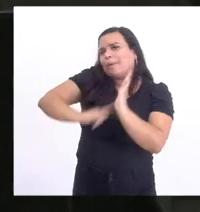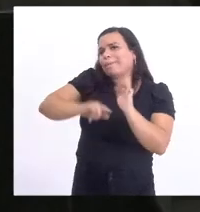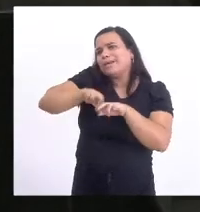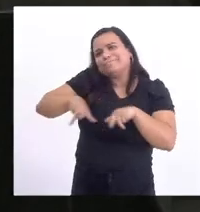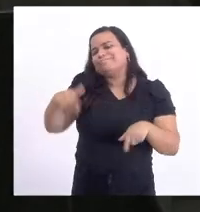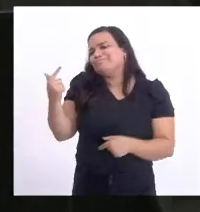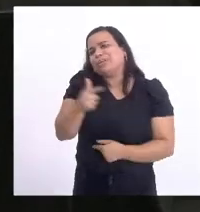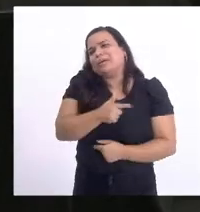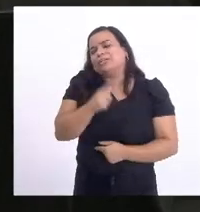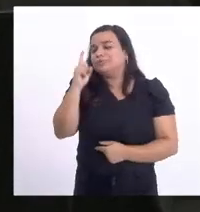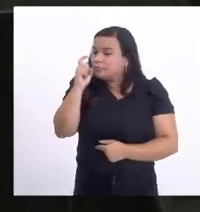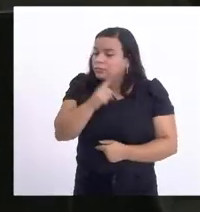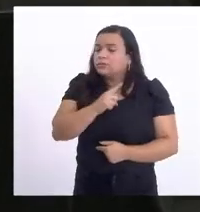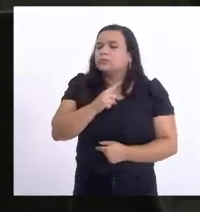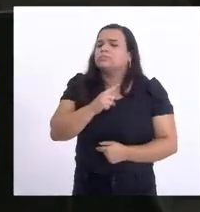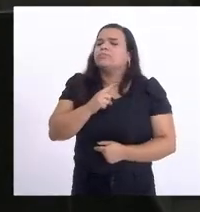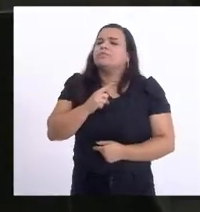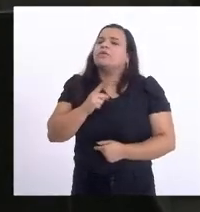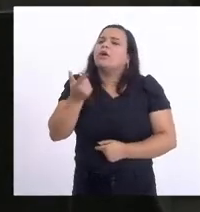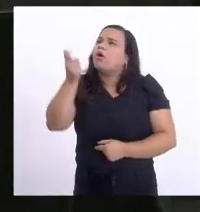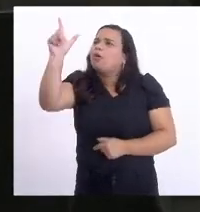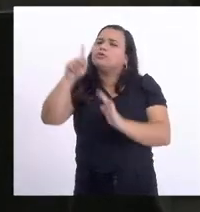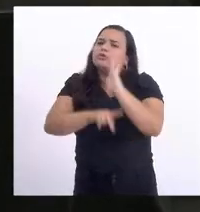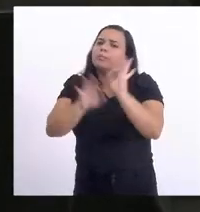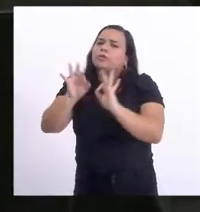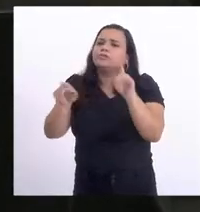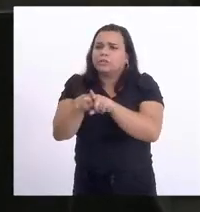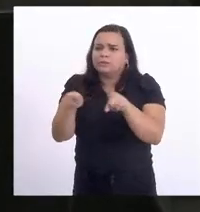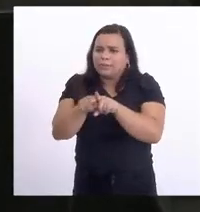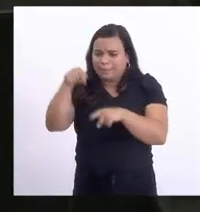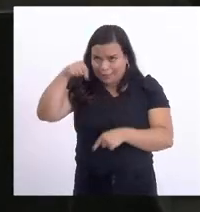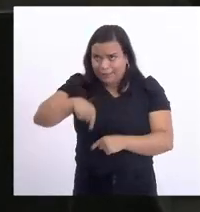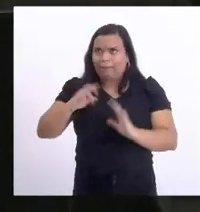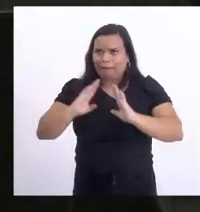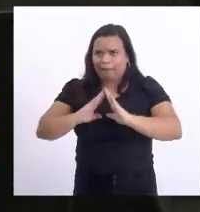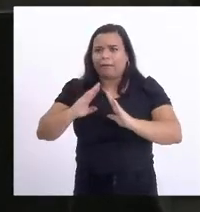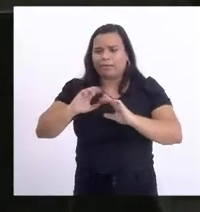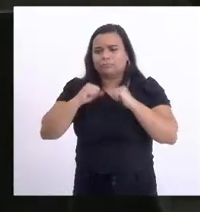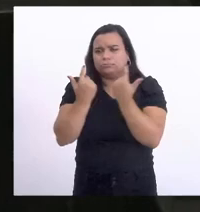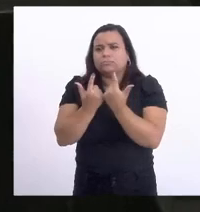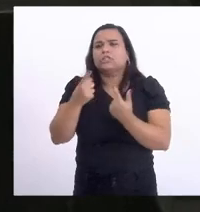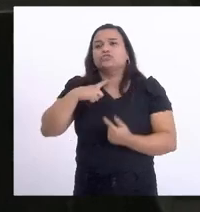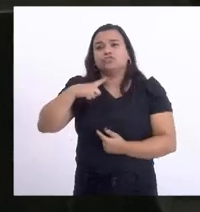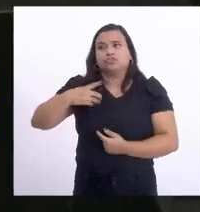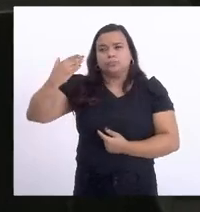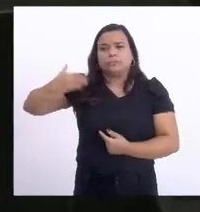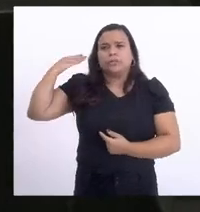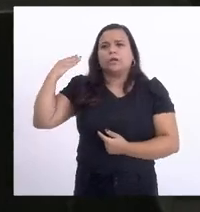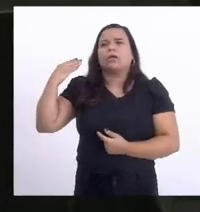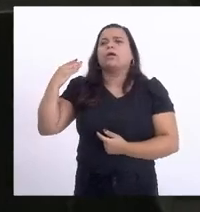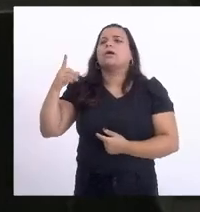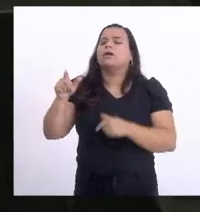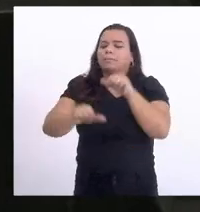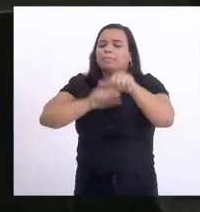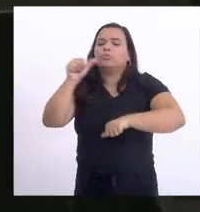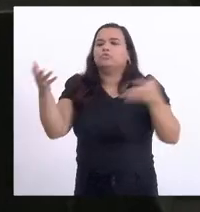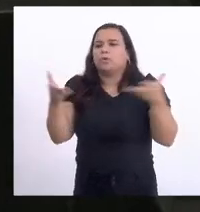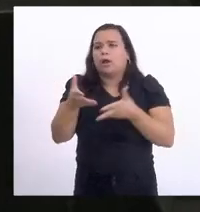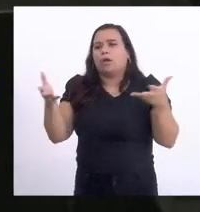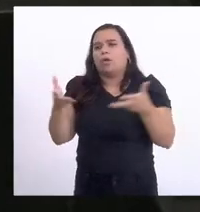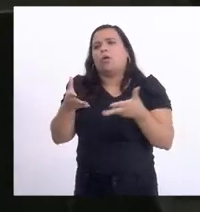outro projeto que tínhamos aqui na casa e que virou uma indicação legislativa, muito pela competência nacional da